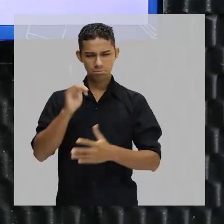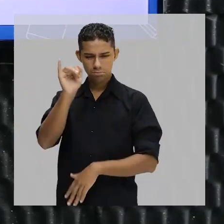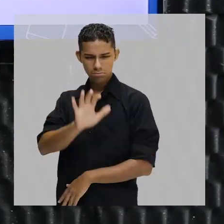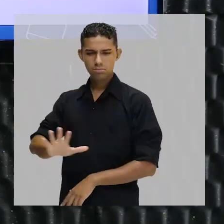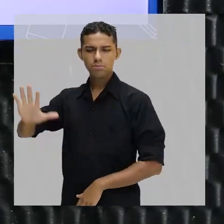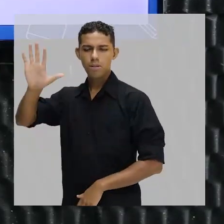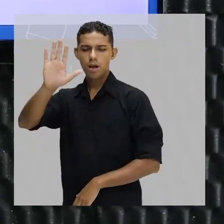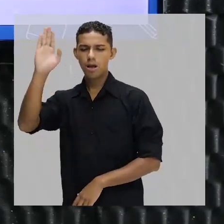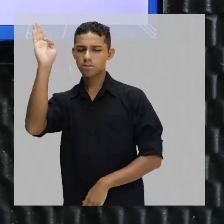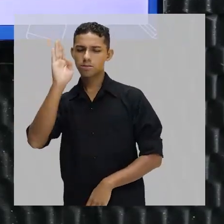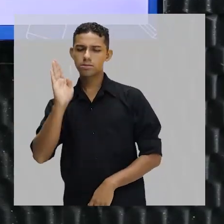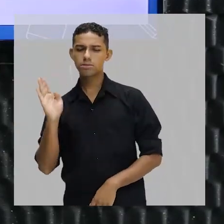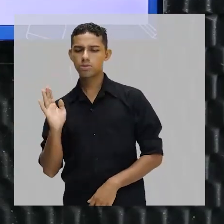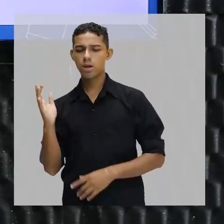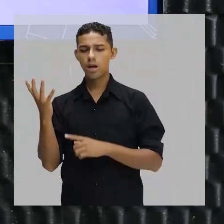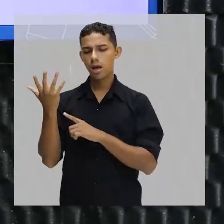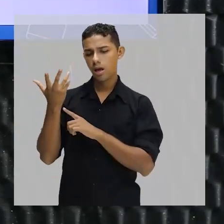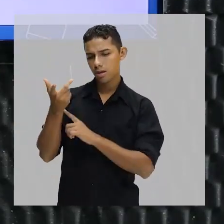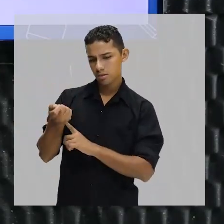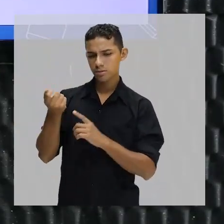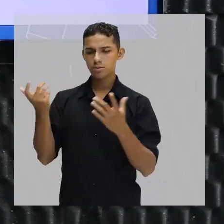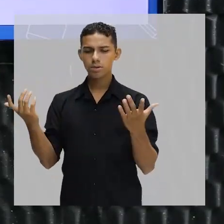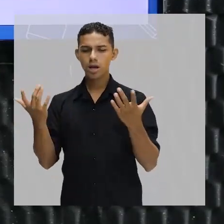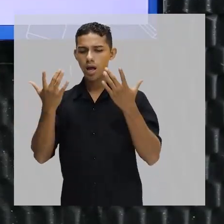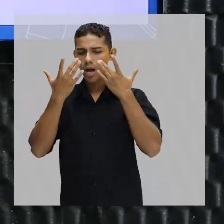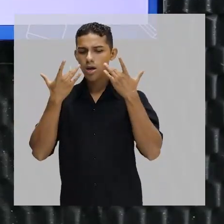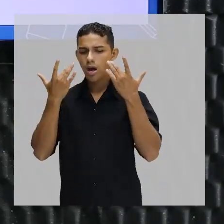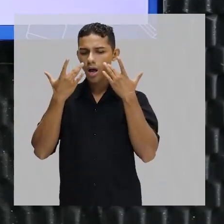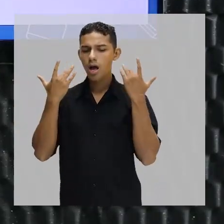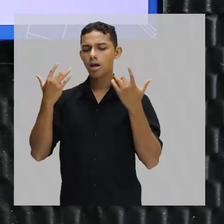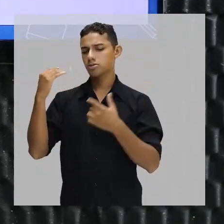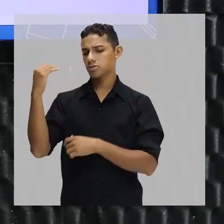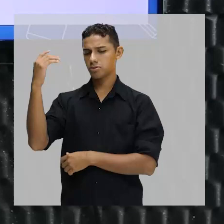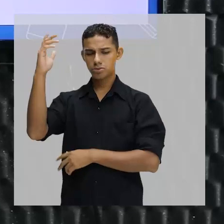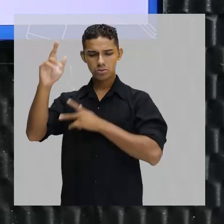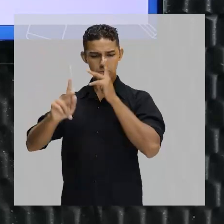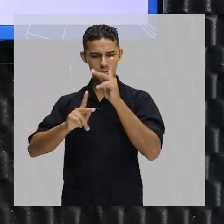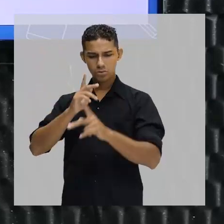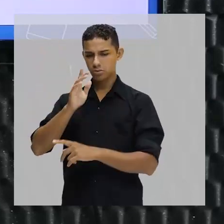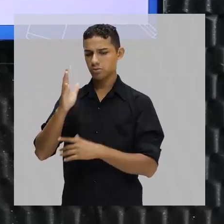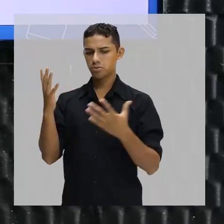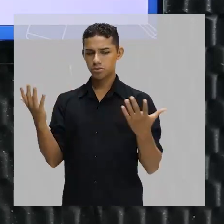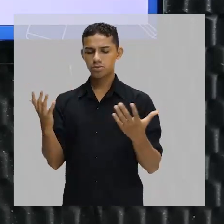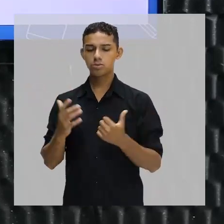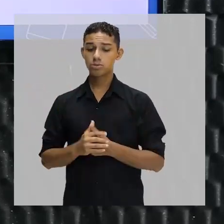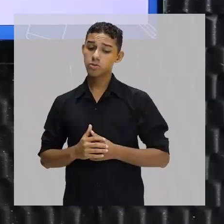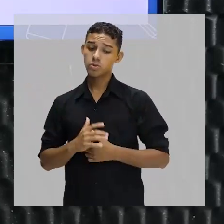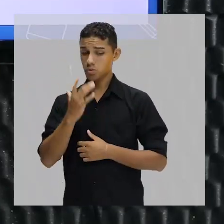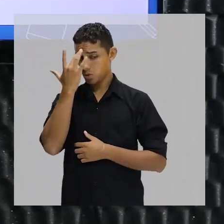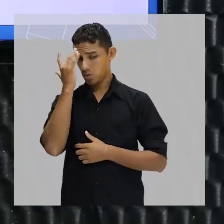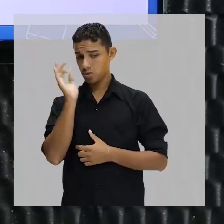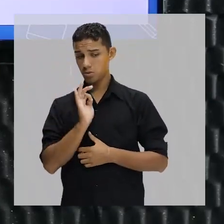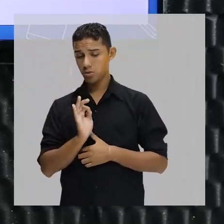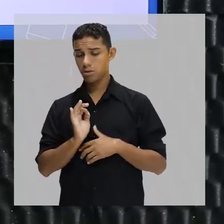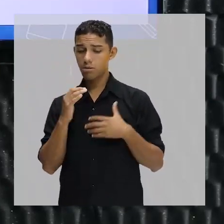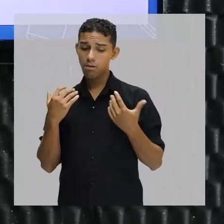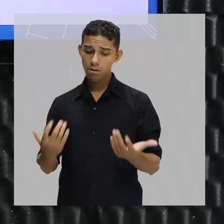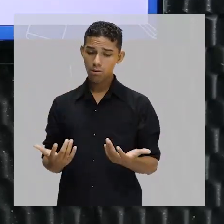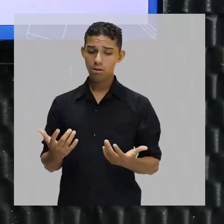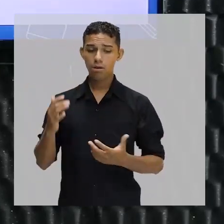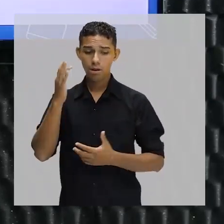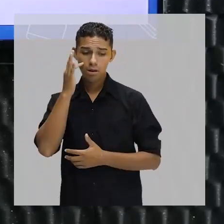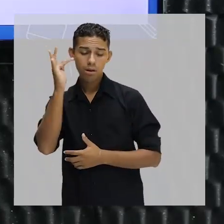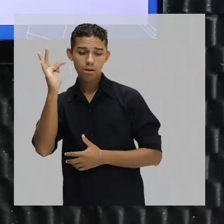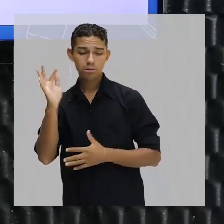que no Brasil é chamada de arte popular, esse termo que na verdade é em francês, não sei se a pronúncia foi correta, aqui no